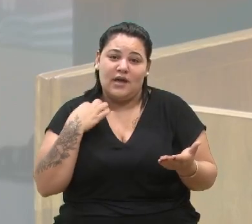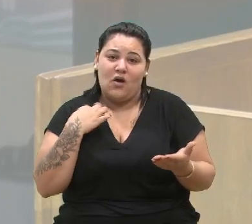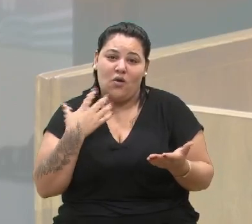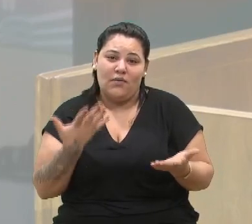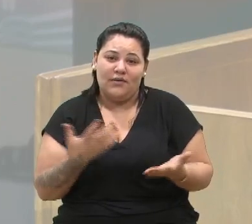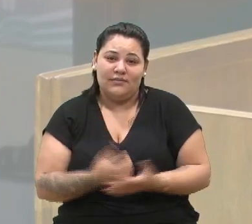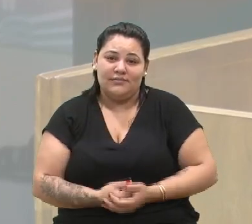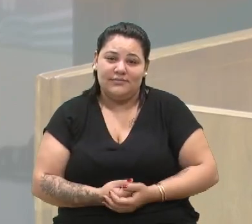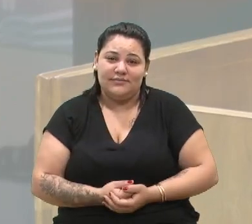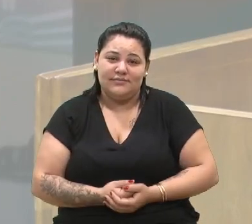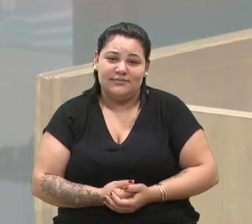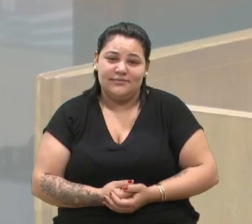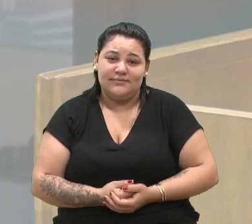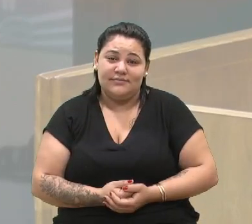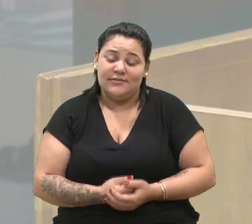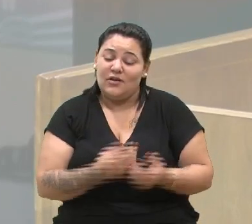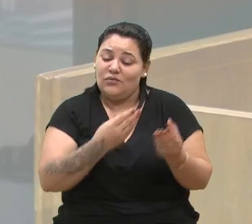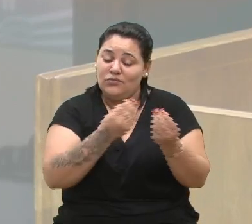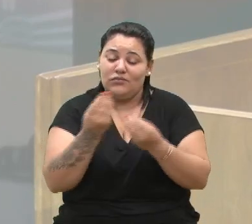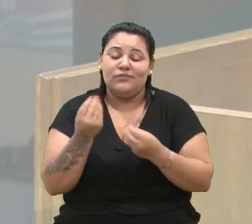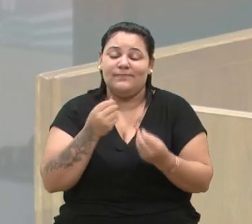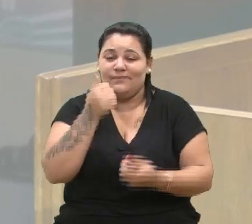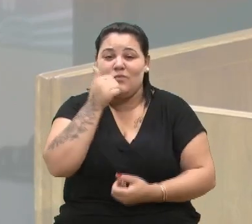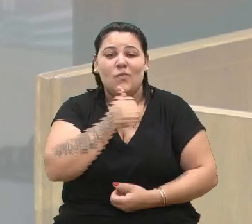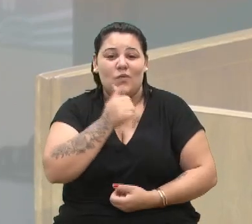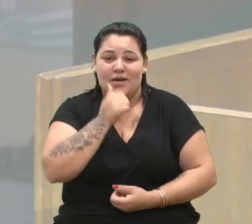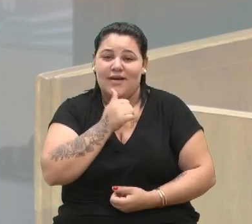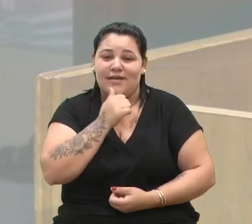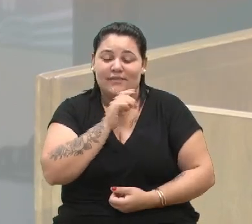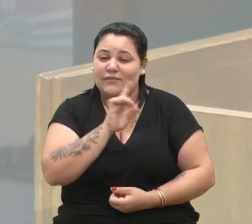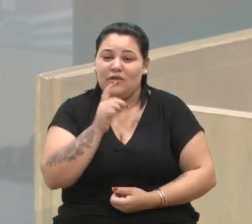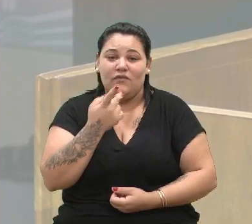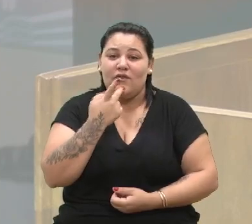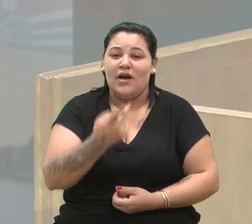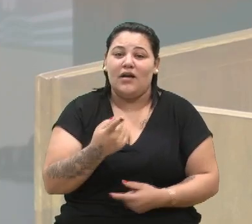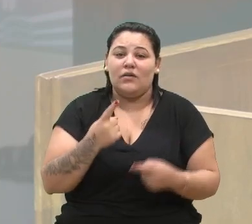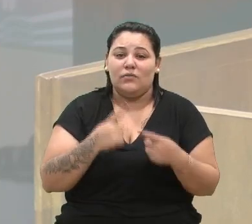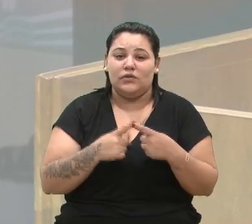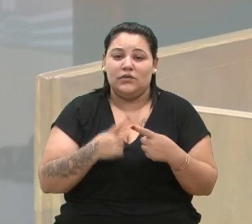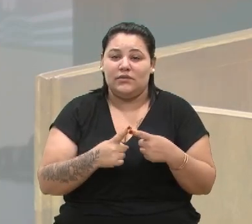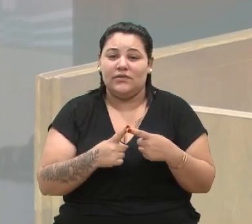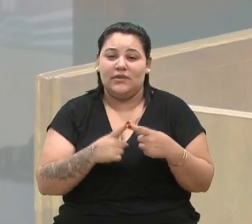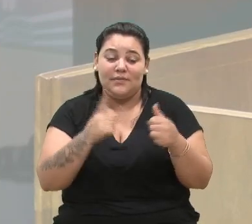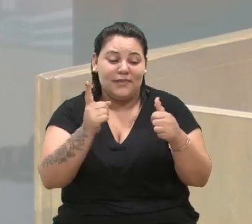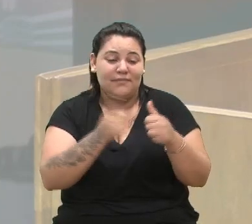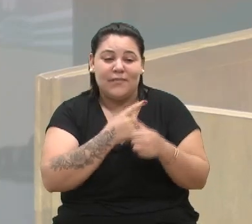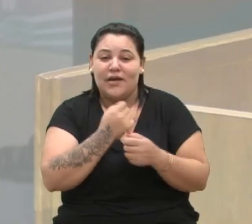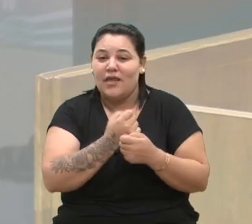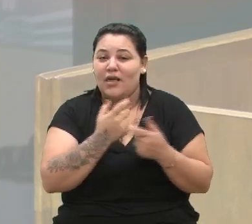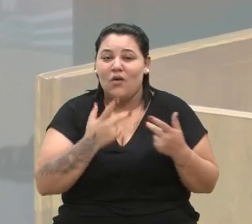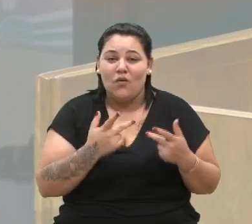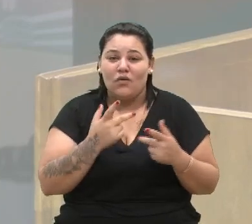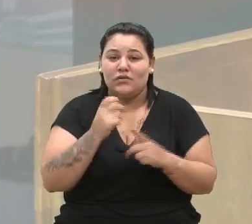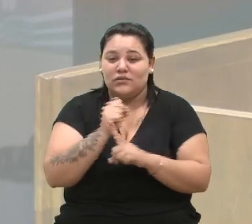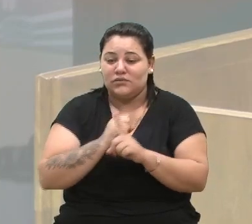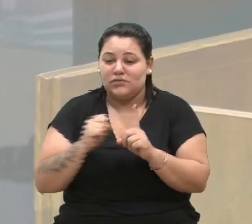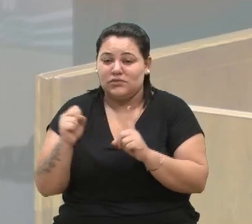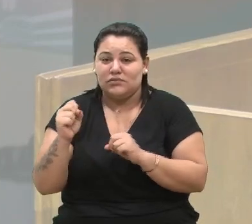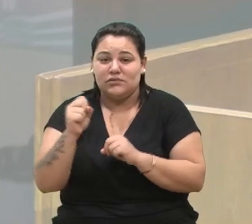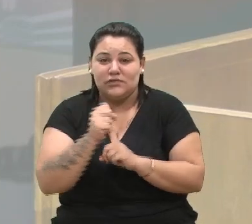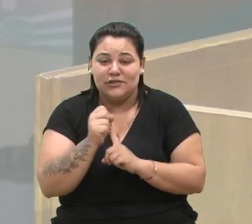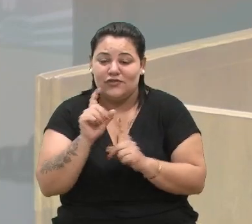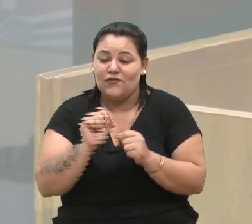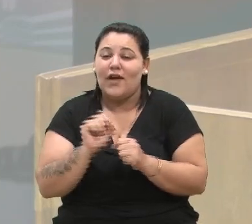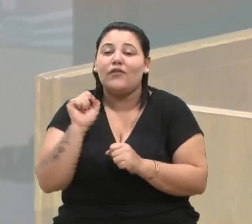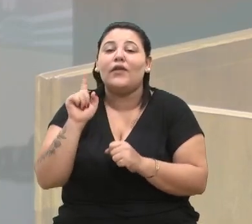Justificando. Então, muitas gurias, muitas mulheres não falam, porque a primeira coisa que a sociedade faz é